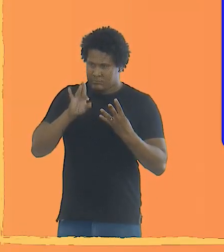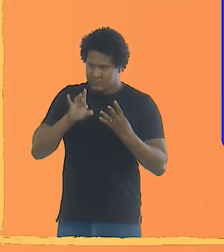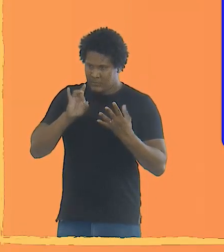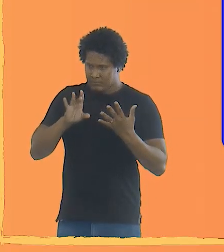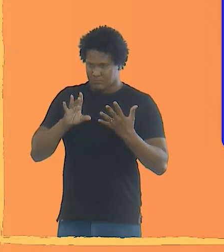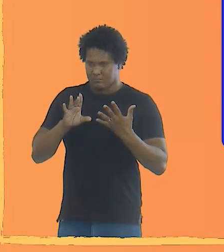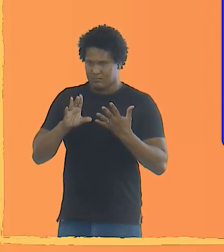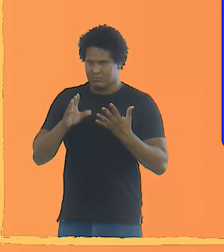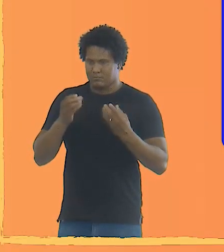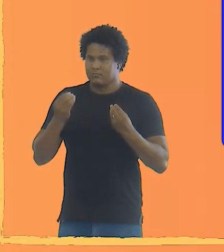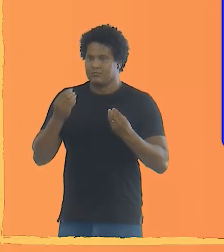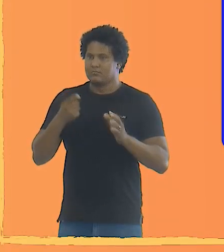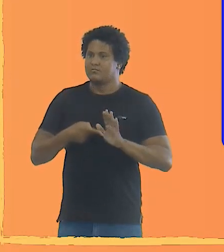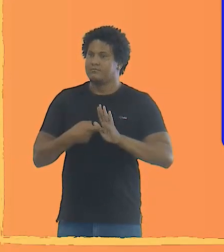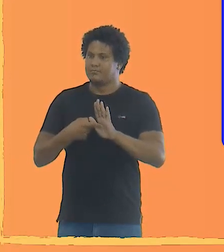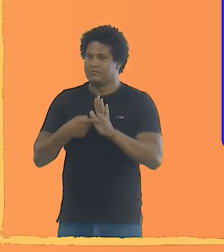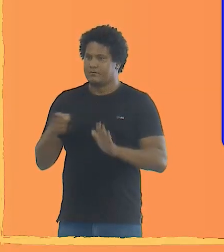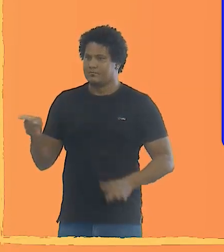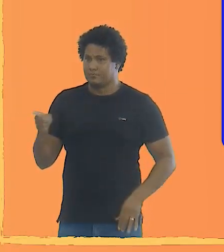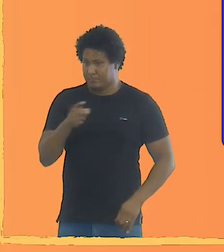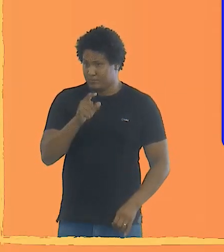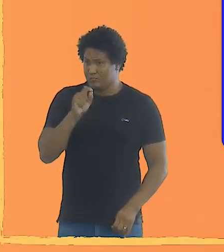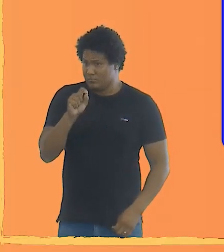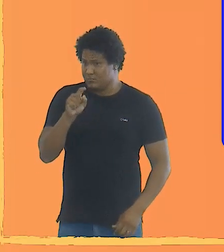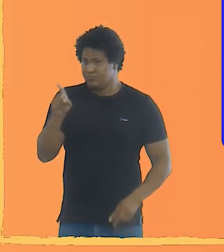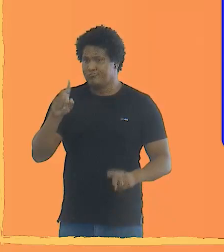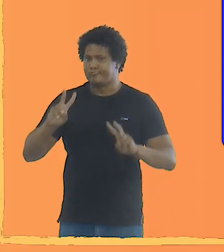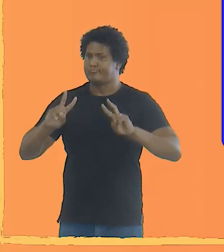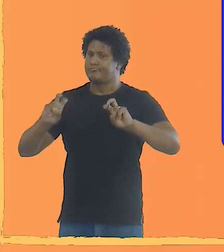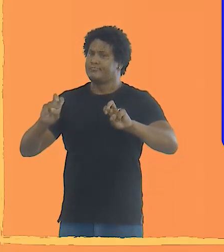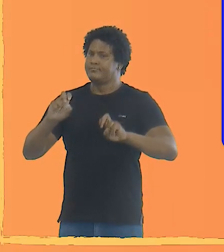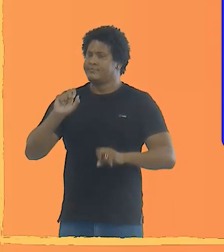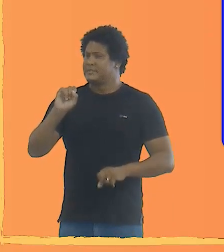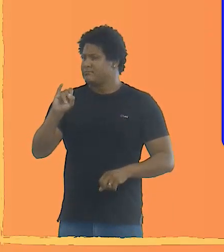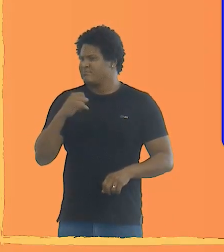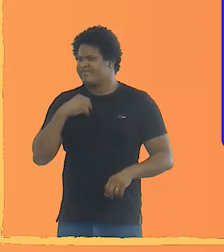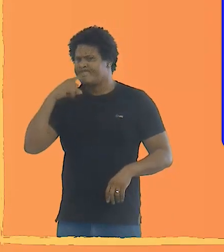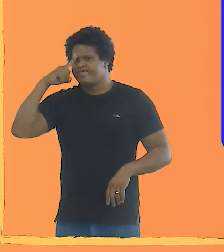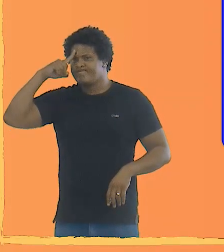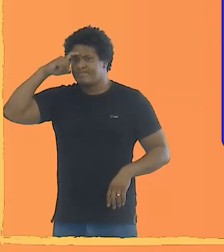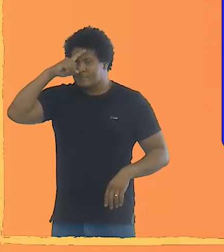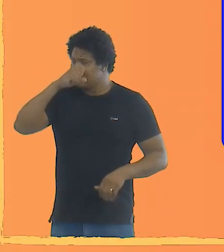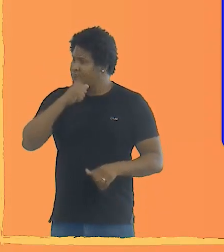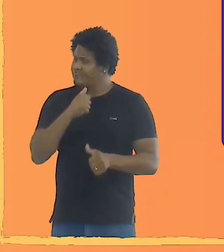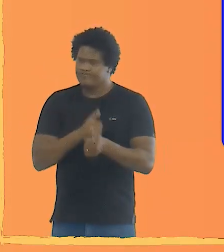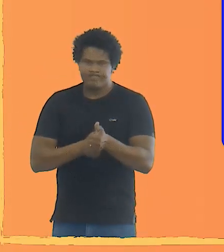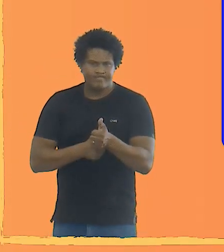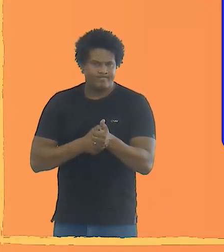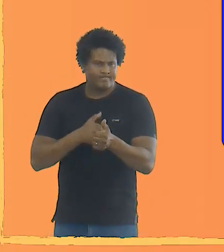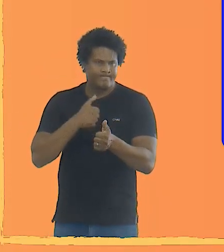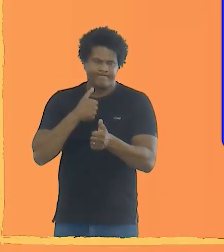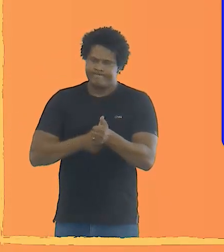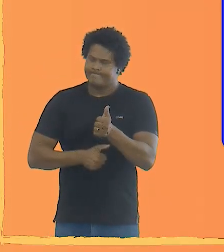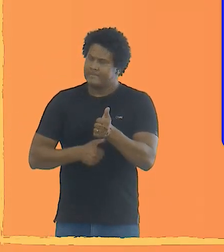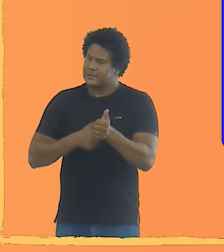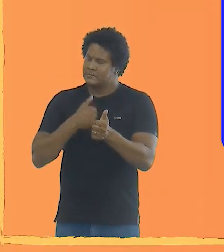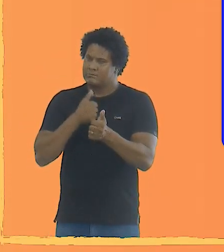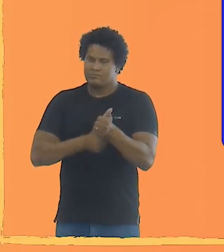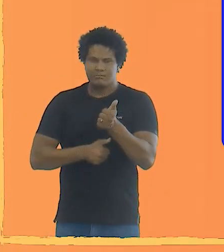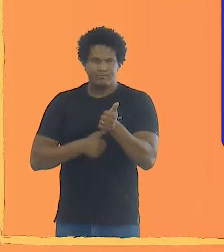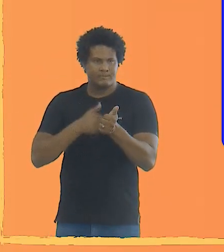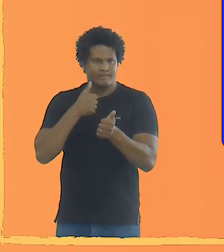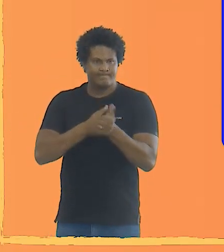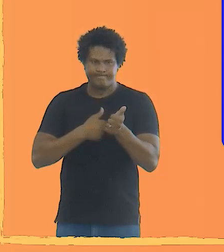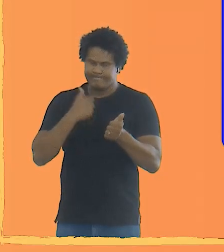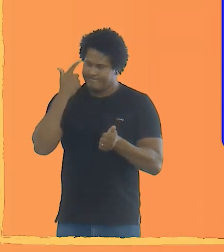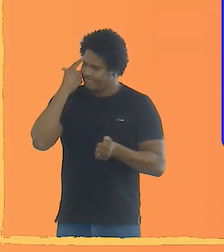para vocês que às vezes, se aparecer uma dificuldade, Alexandre, eu não estou conseguindo entender como é que eu vou resolver essa questão